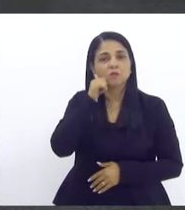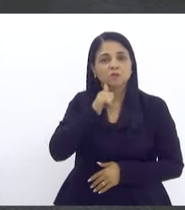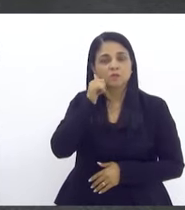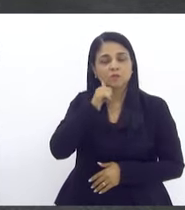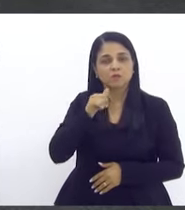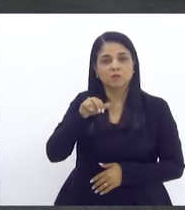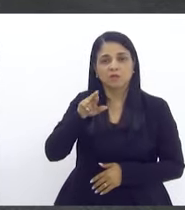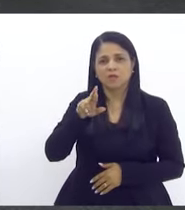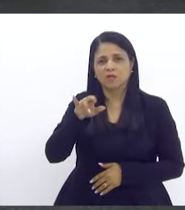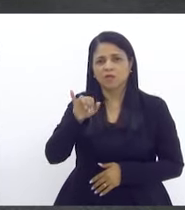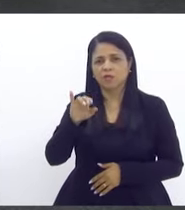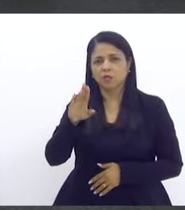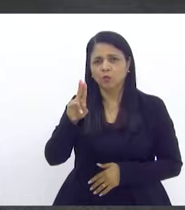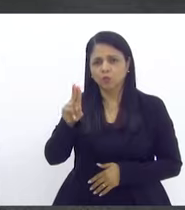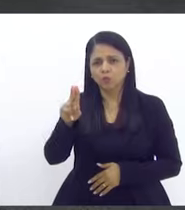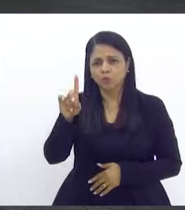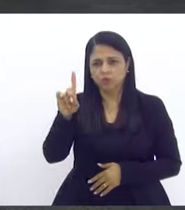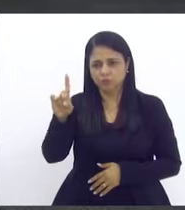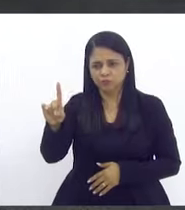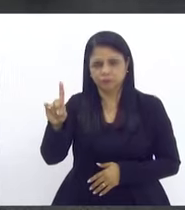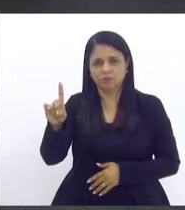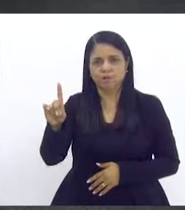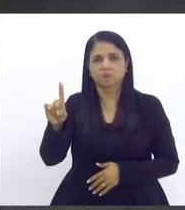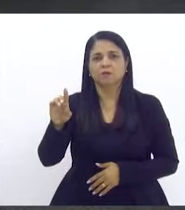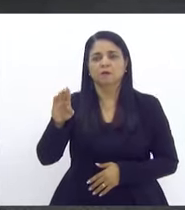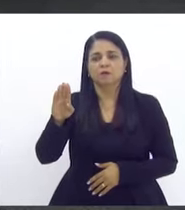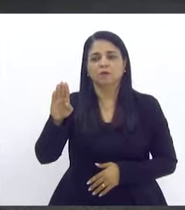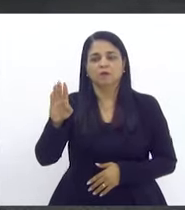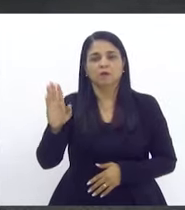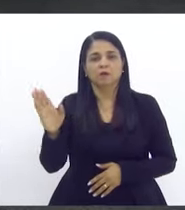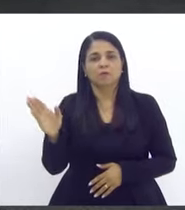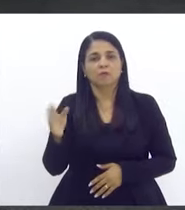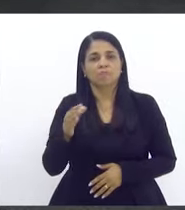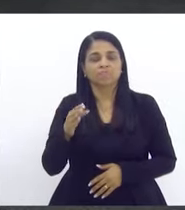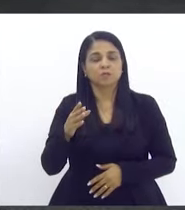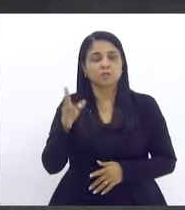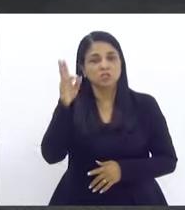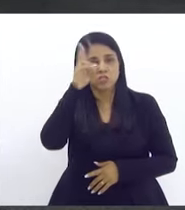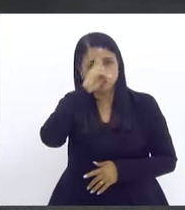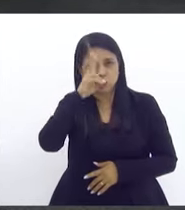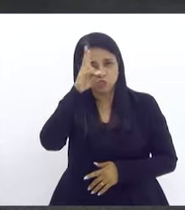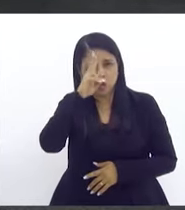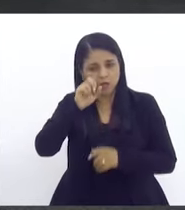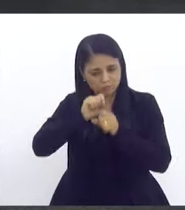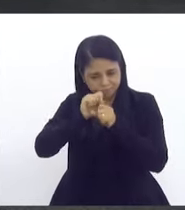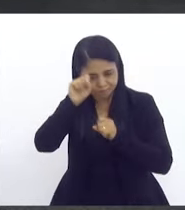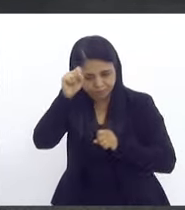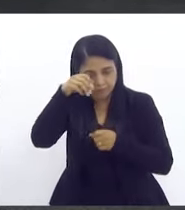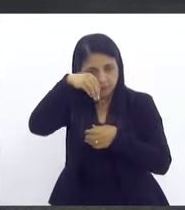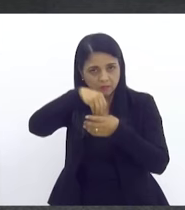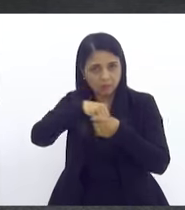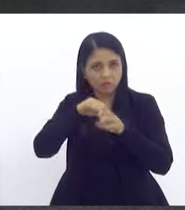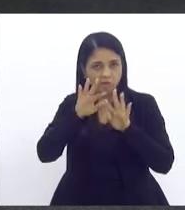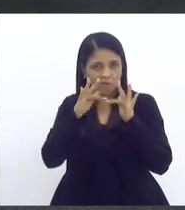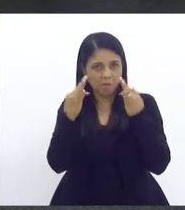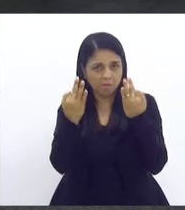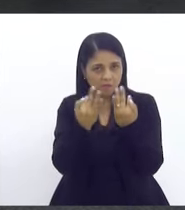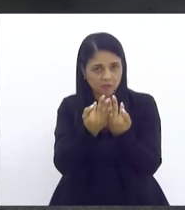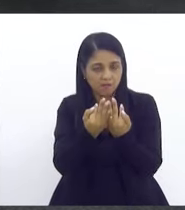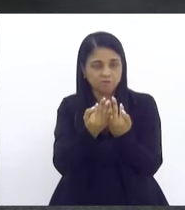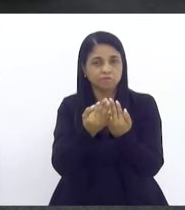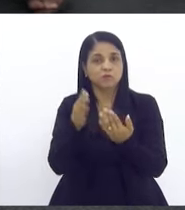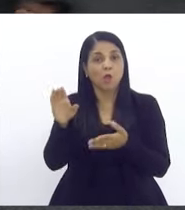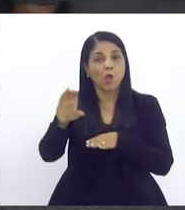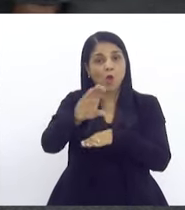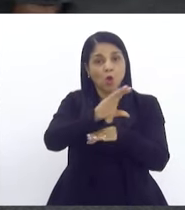Bogossian, que tem uma história de heroísmo dentro da sua família, da nossa